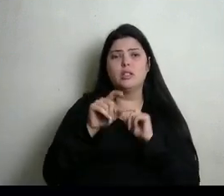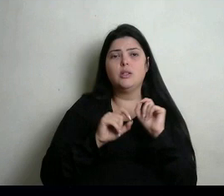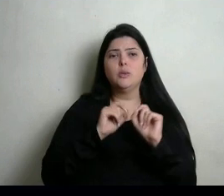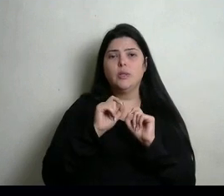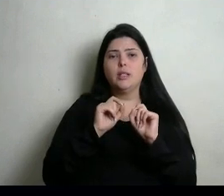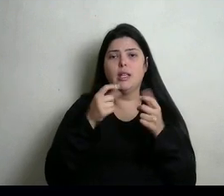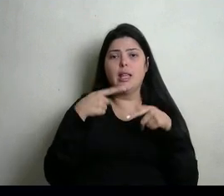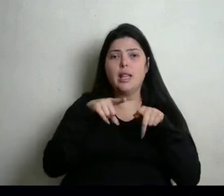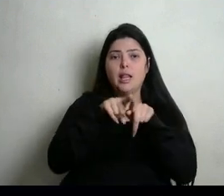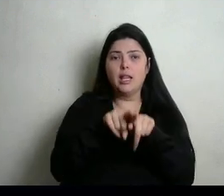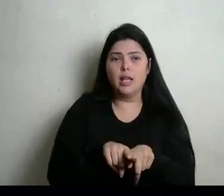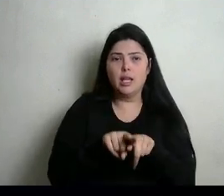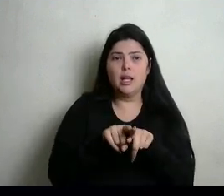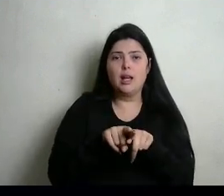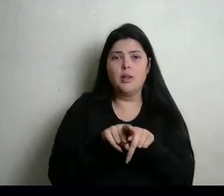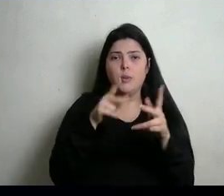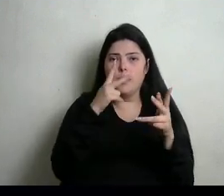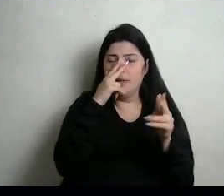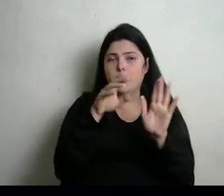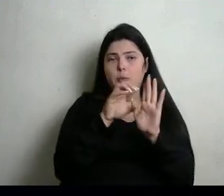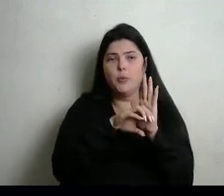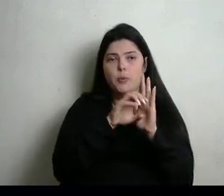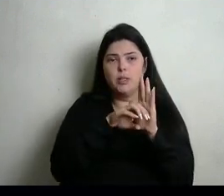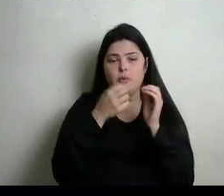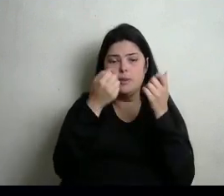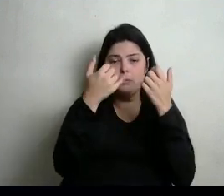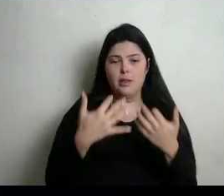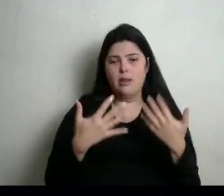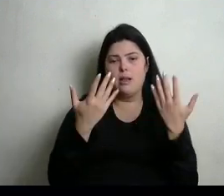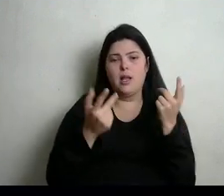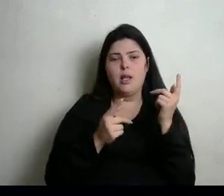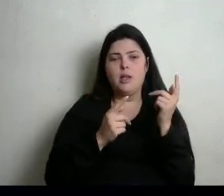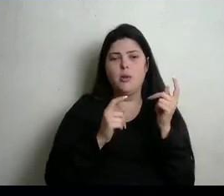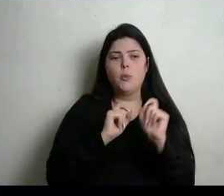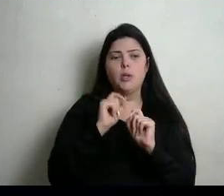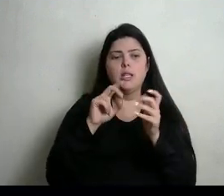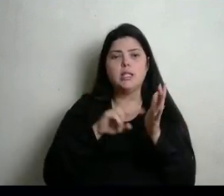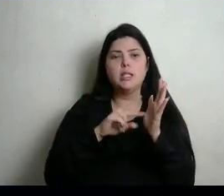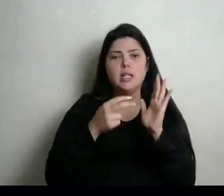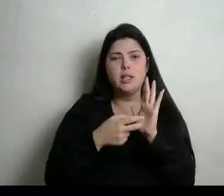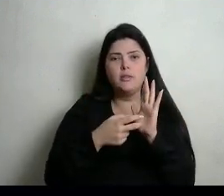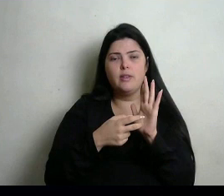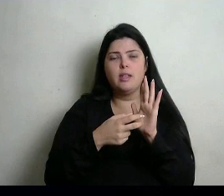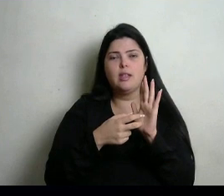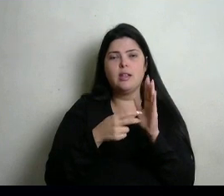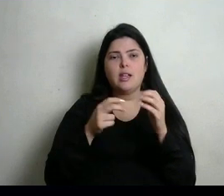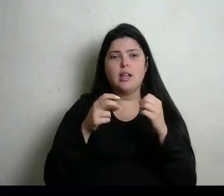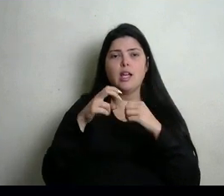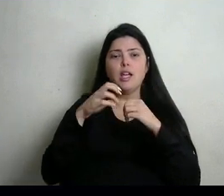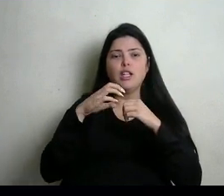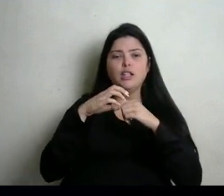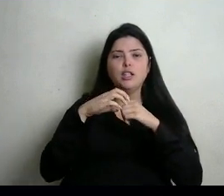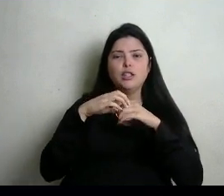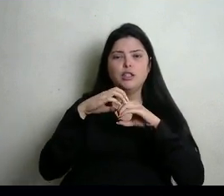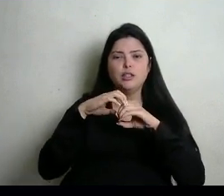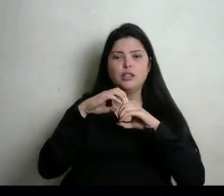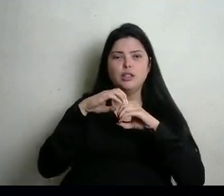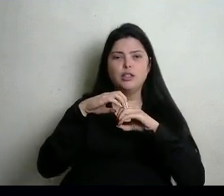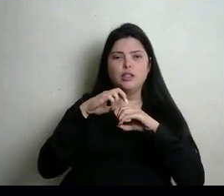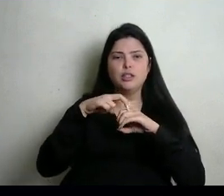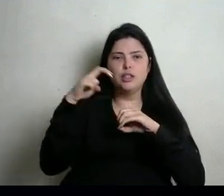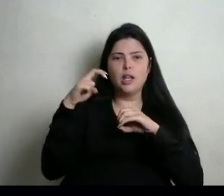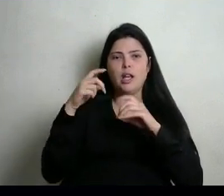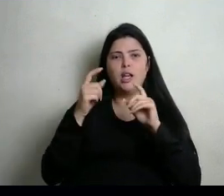integrado com o mesmo conceito. Então, eu vou explicar o que que é o chat GPT e qual que é, o que que tem por